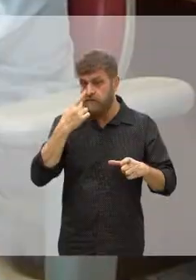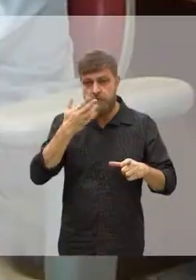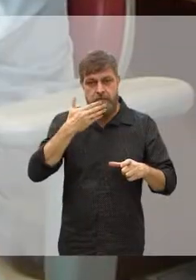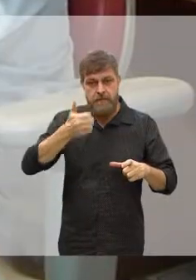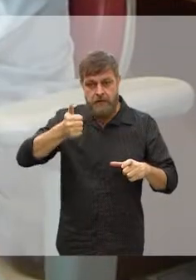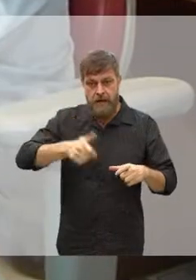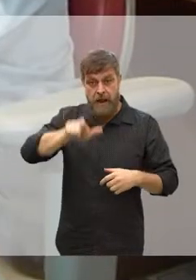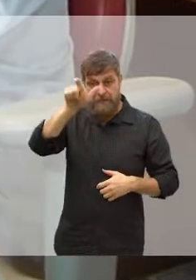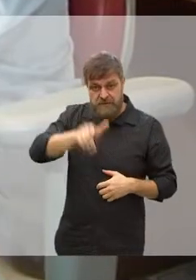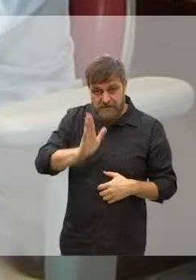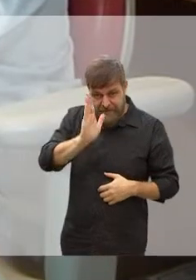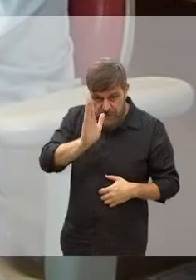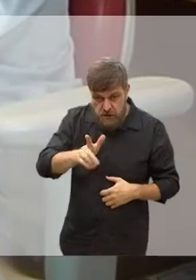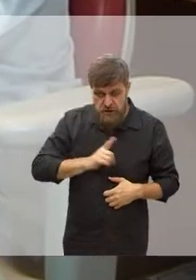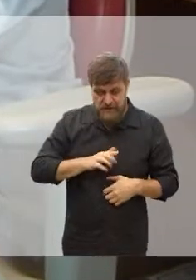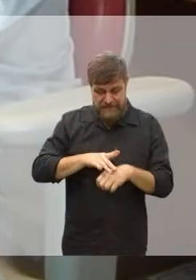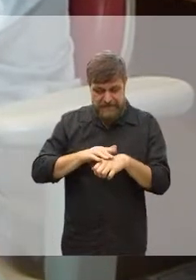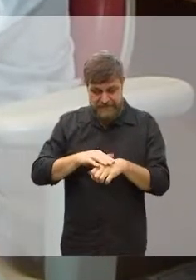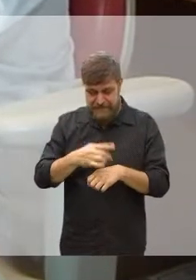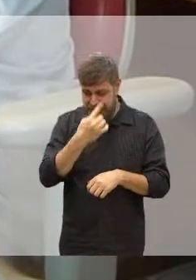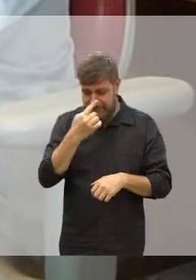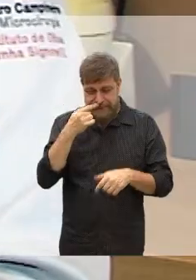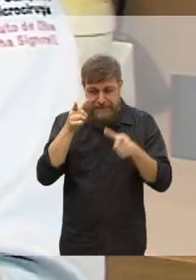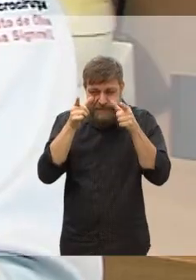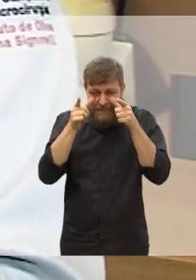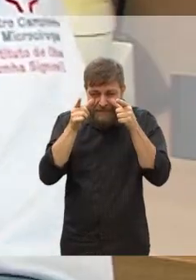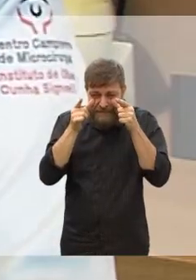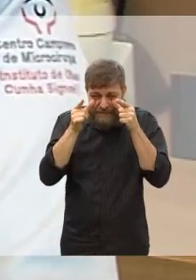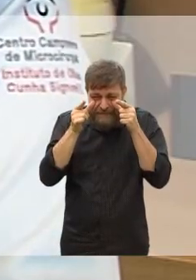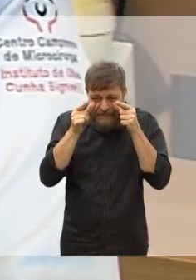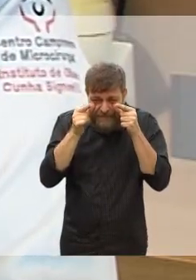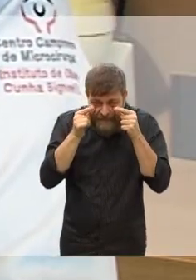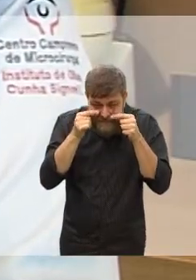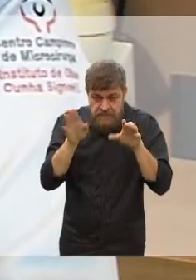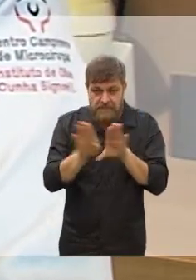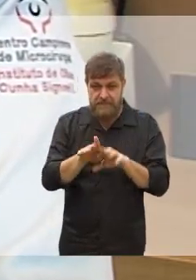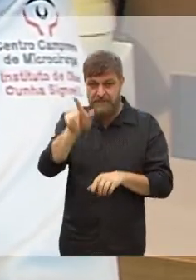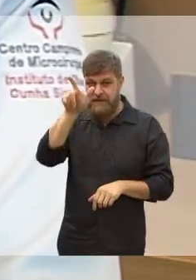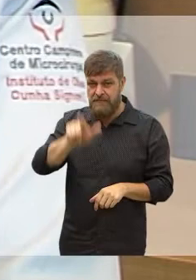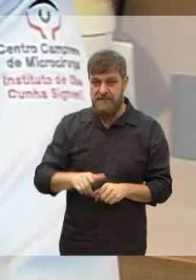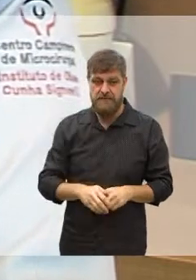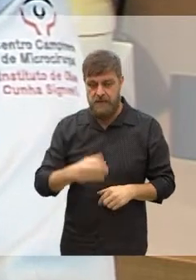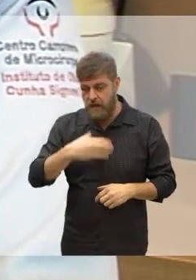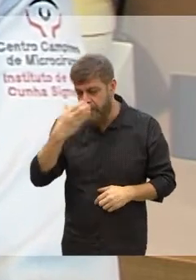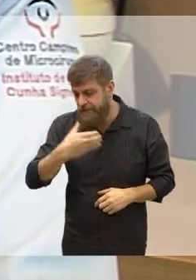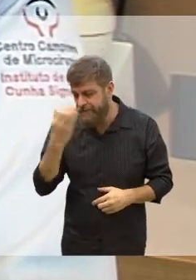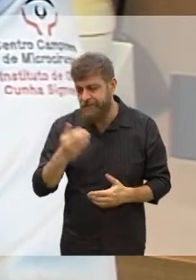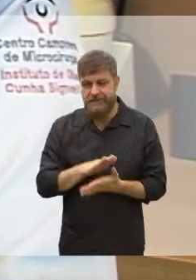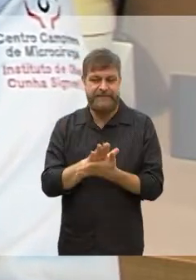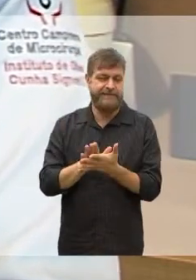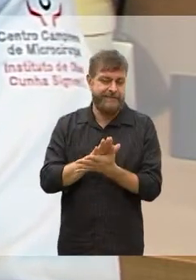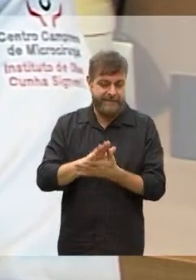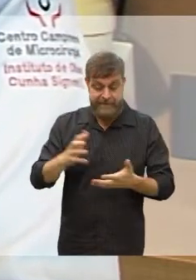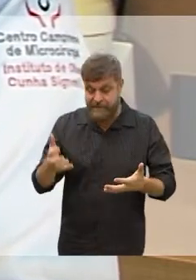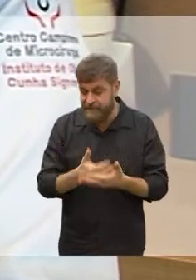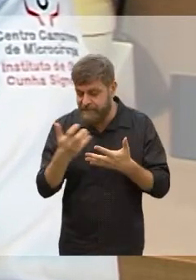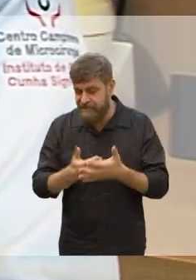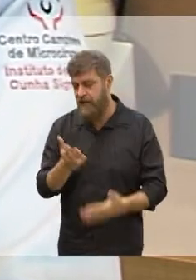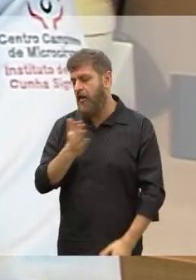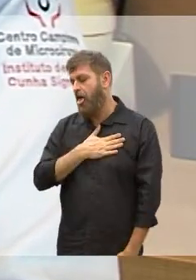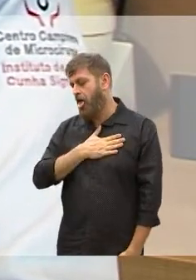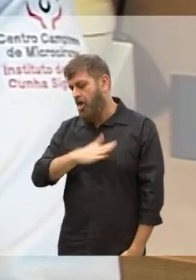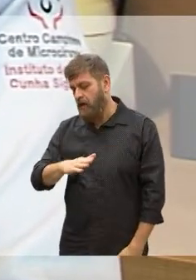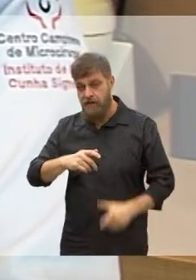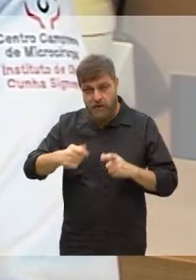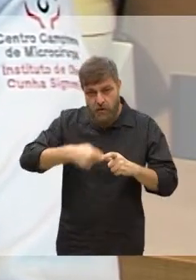que já estabeleceram a doença, ou aquelas que não conseguem consumir frutas, verduras, a gente